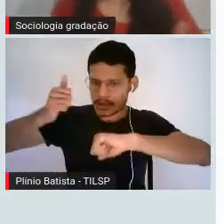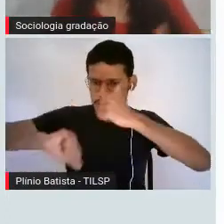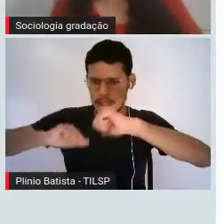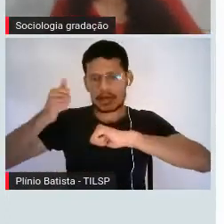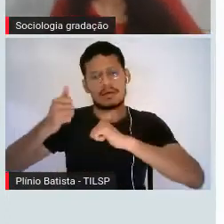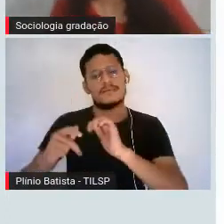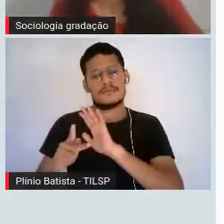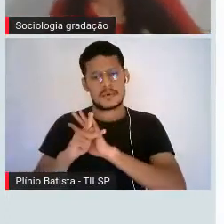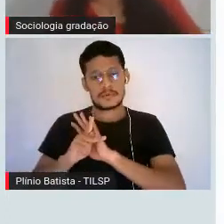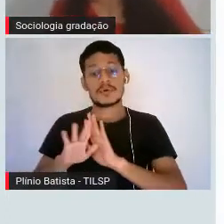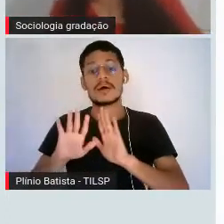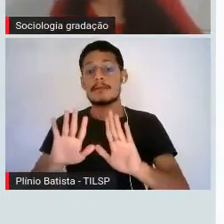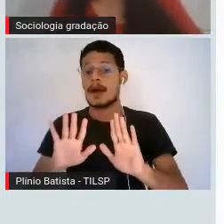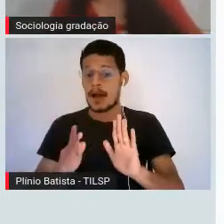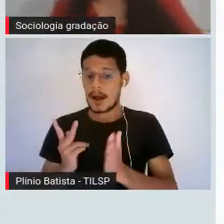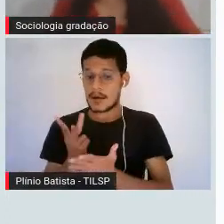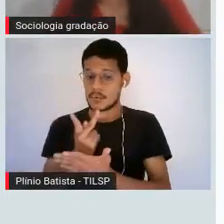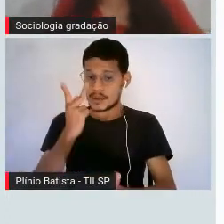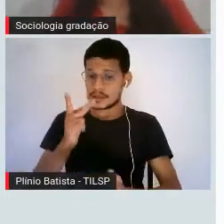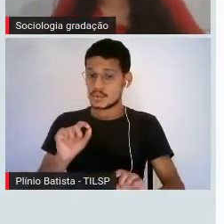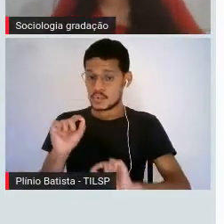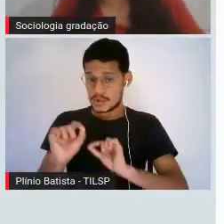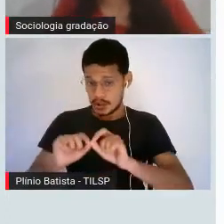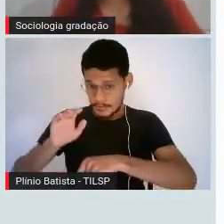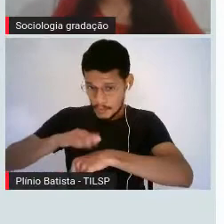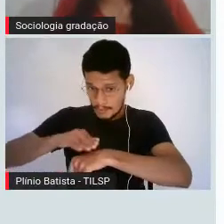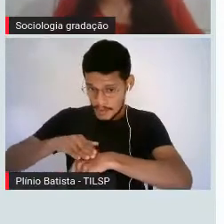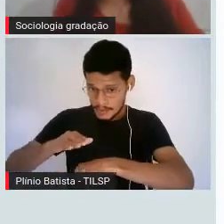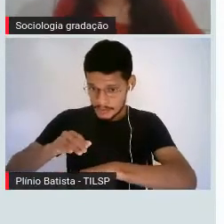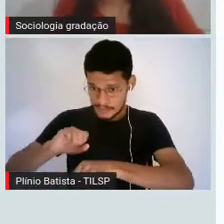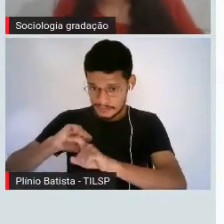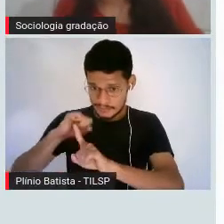isso ia ocorrer a partir do processo da sociologia.